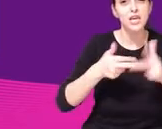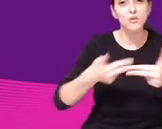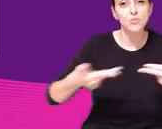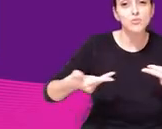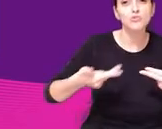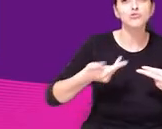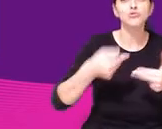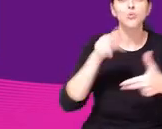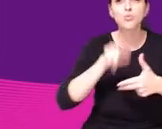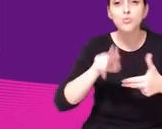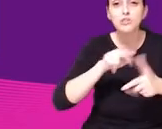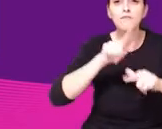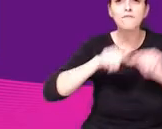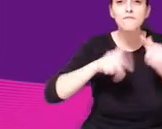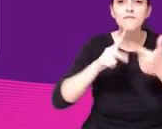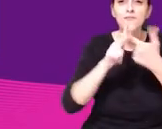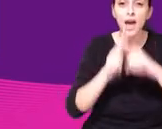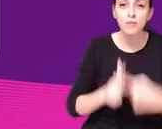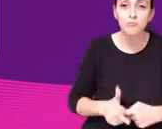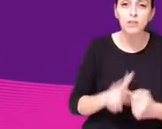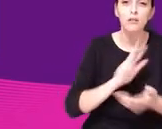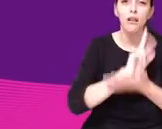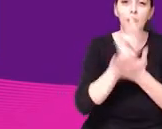mais ferramentas para isso.